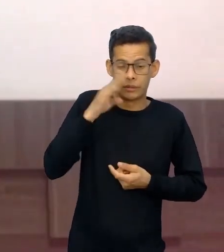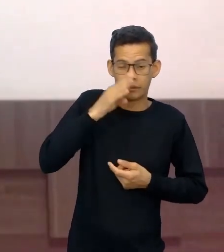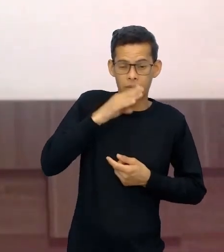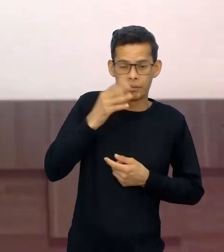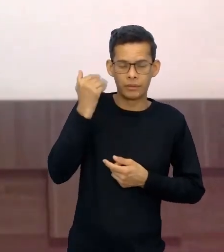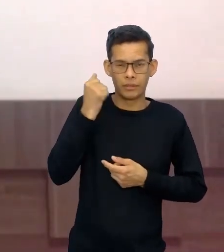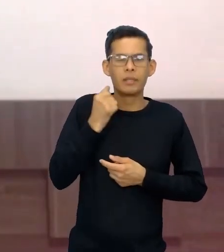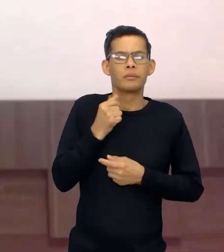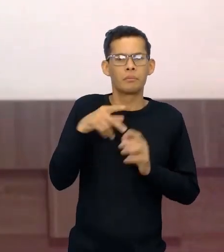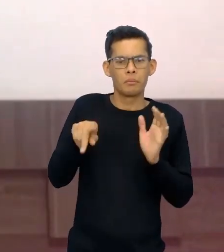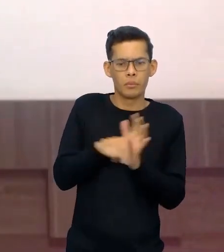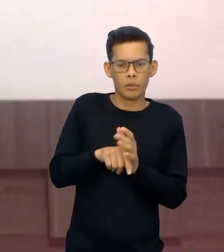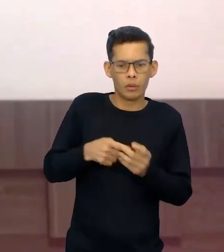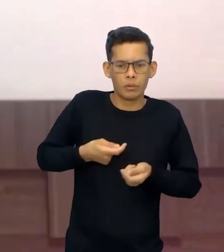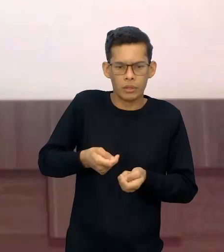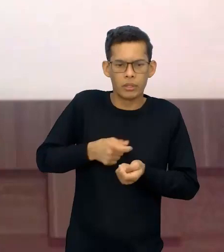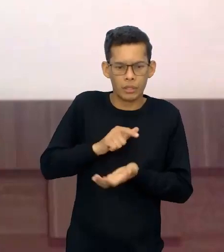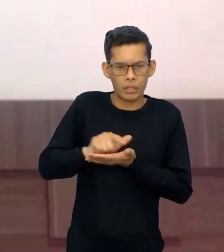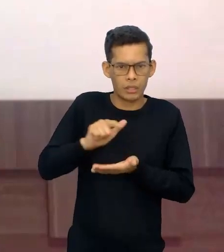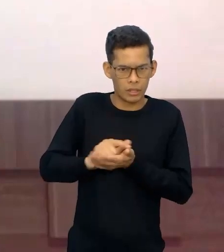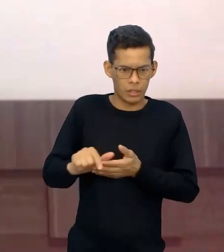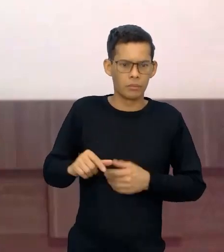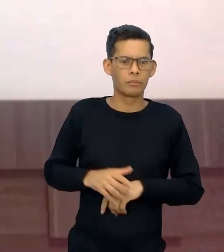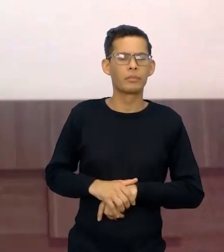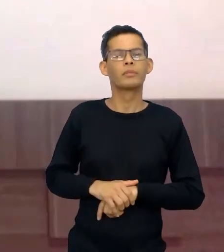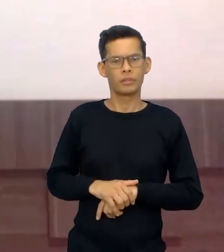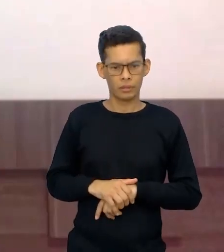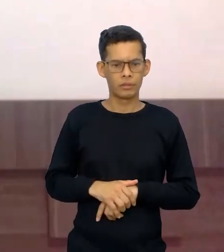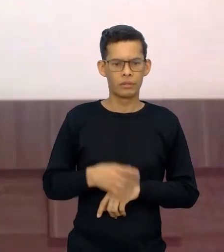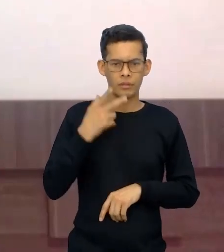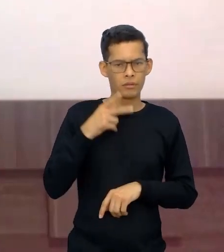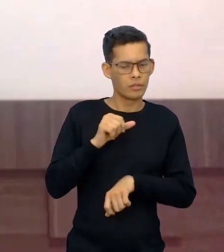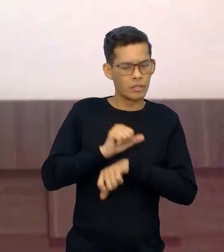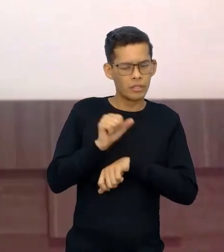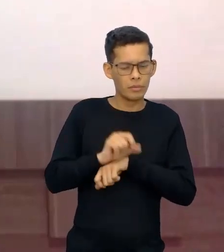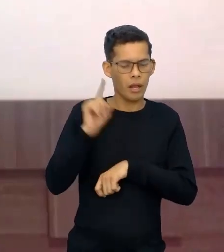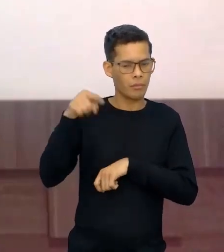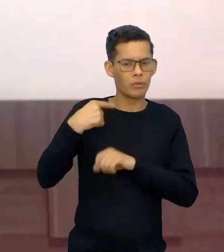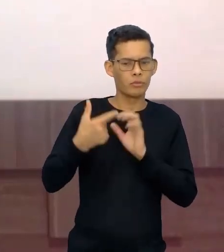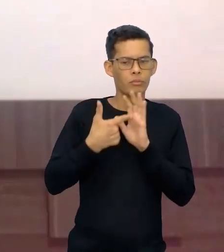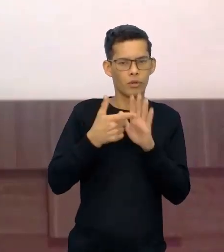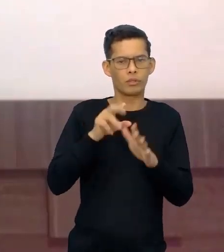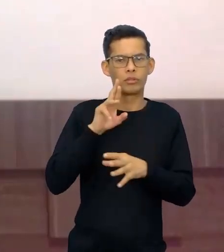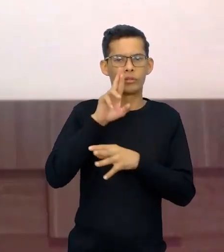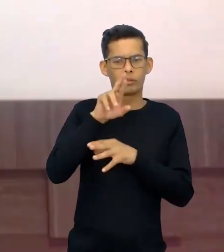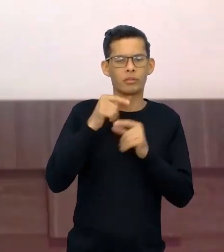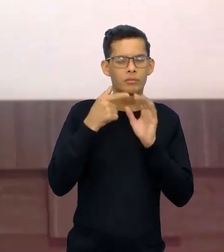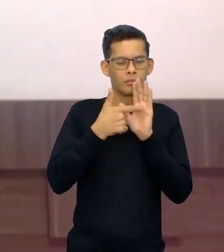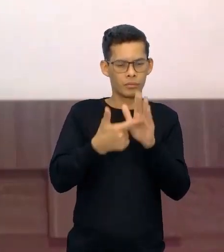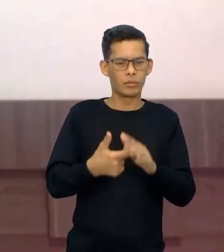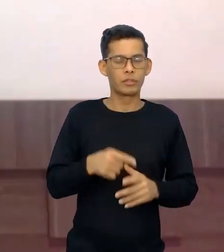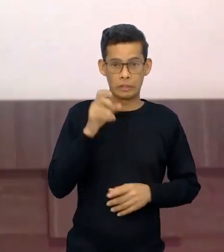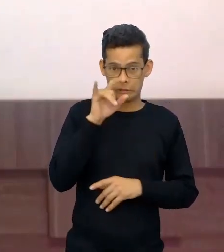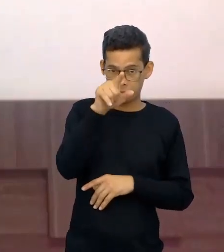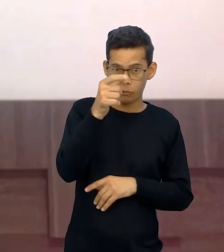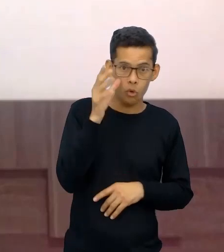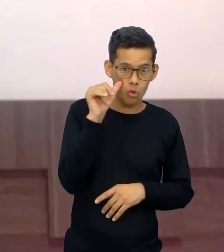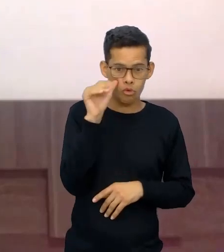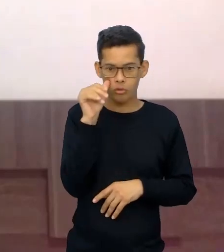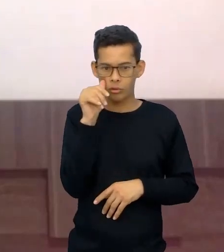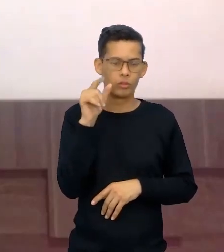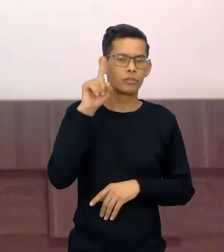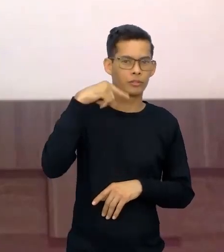gente discutir na nossa próxima transmissão. Então, se vocês quiserem aí comigo, vocês vão poder acompanhar